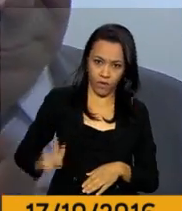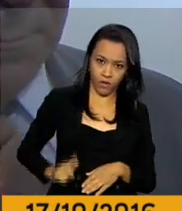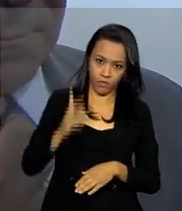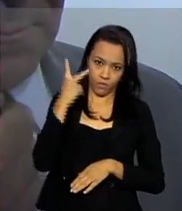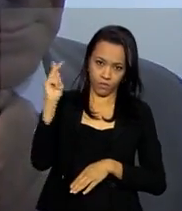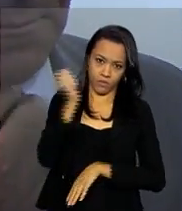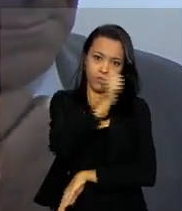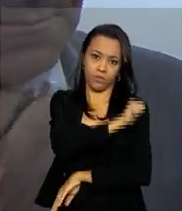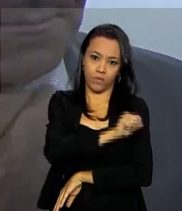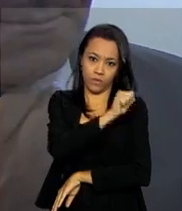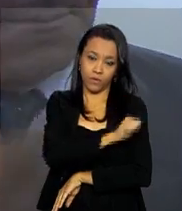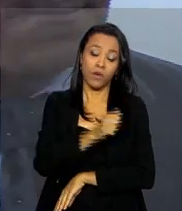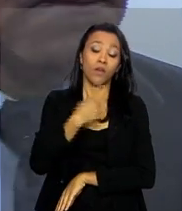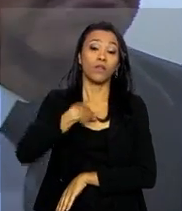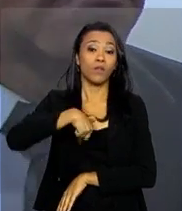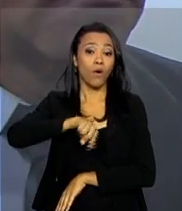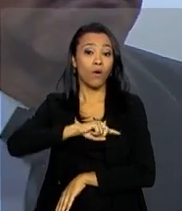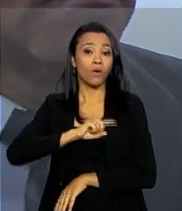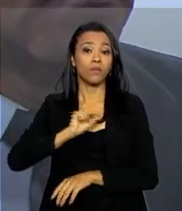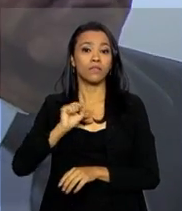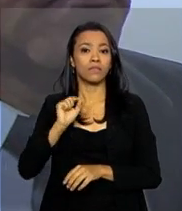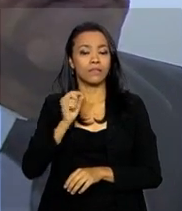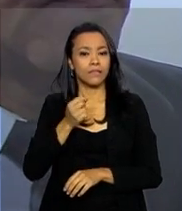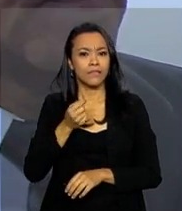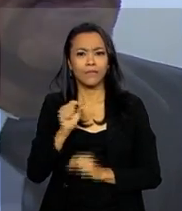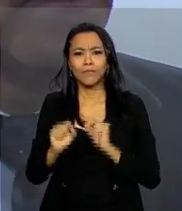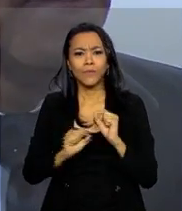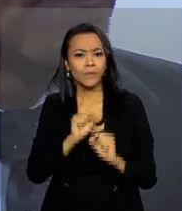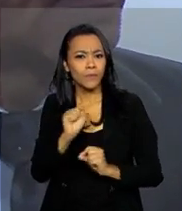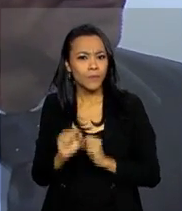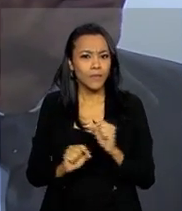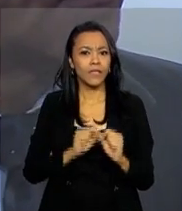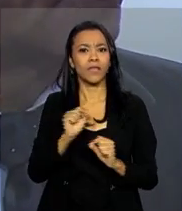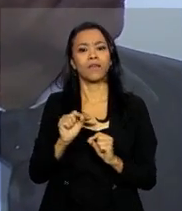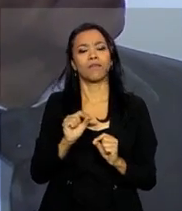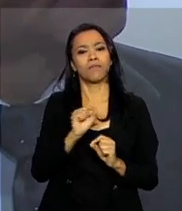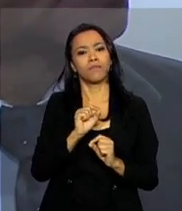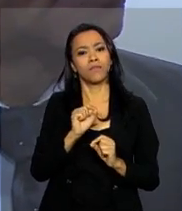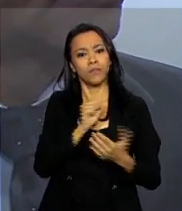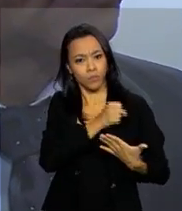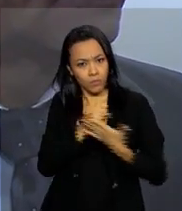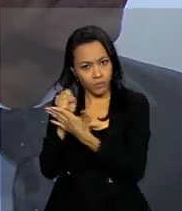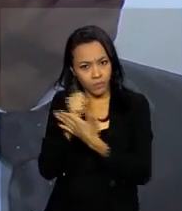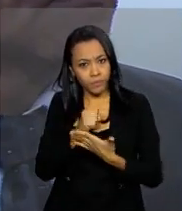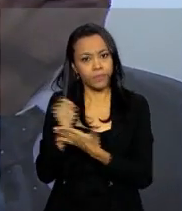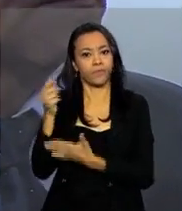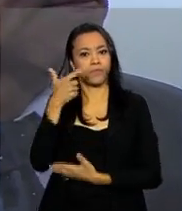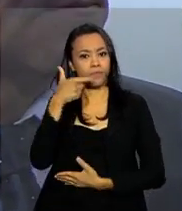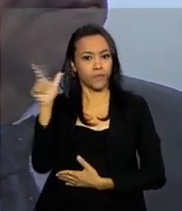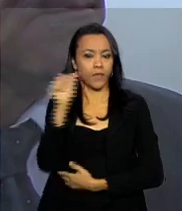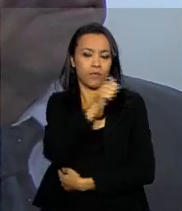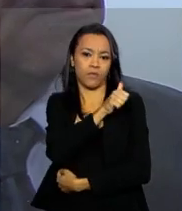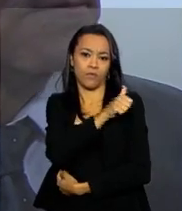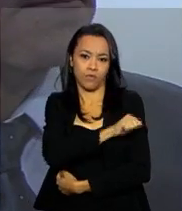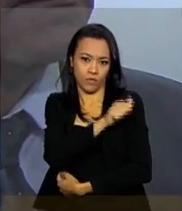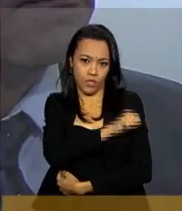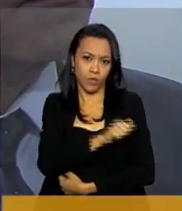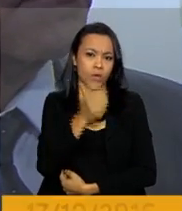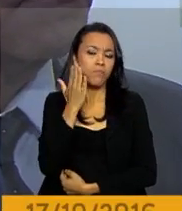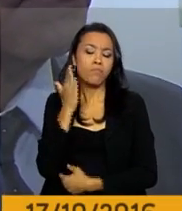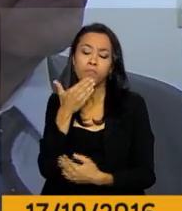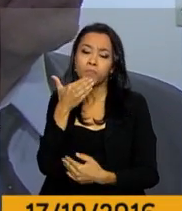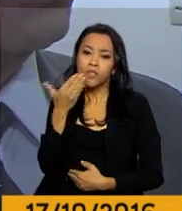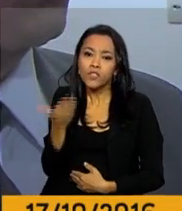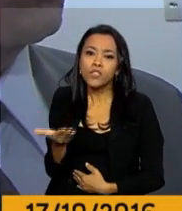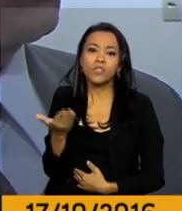Dornelles, que nós estamos dando sequência não só para o estado do Rio de Janeiro. Eu pedi um mapeamento desde a